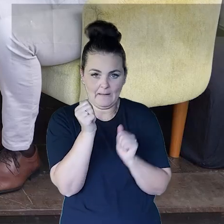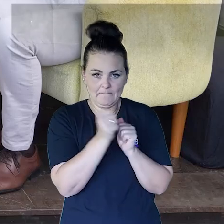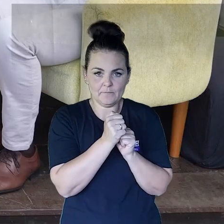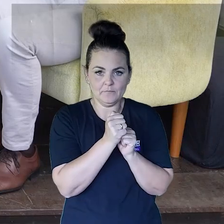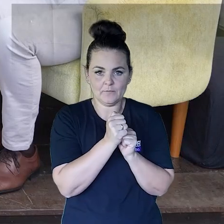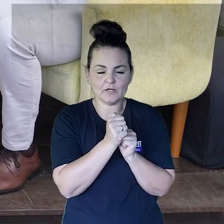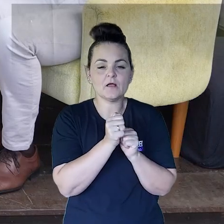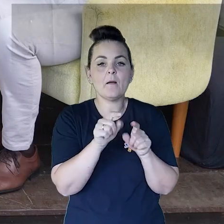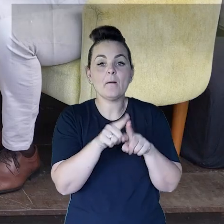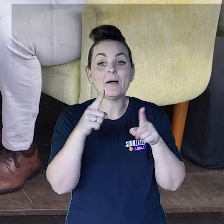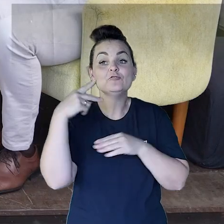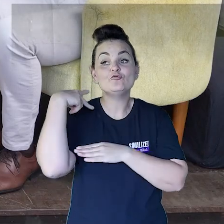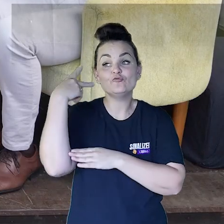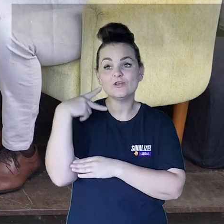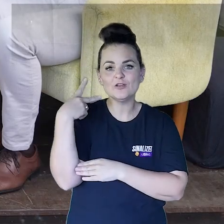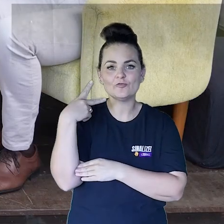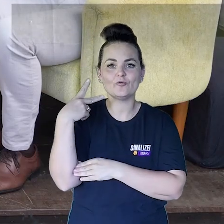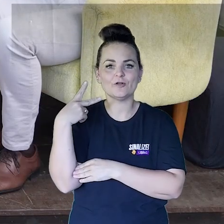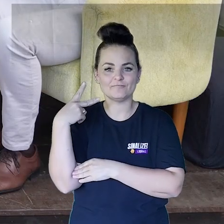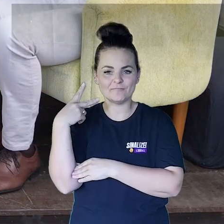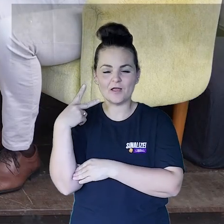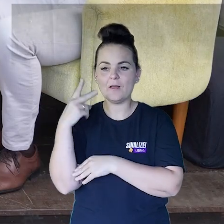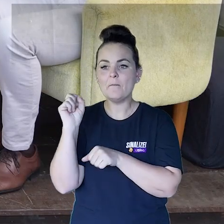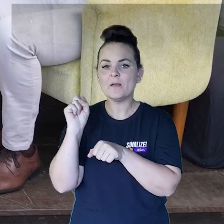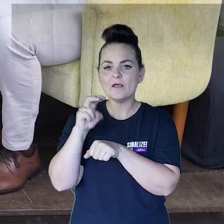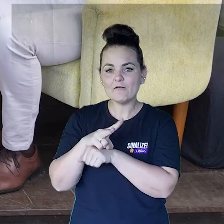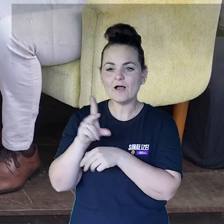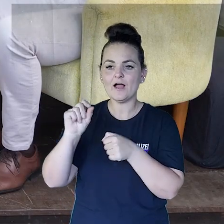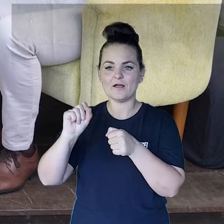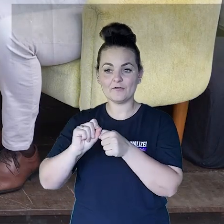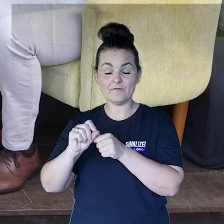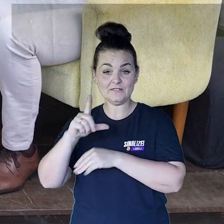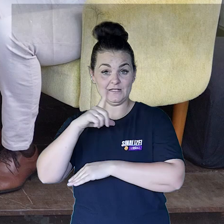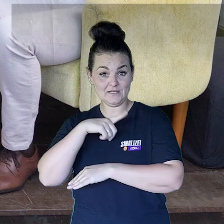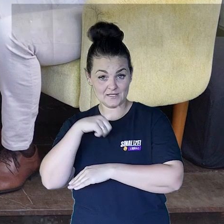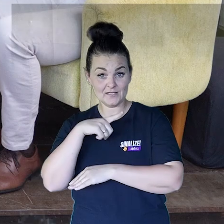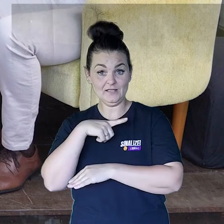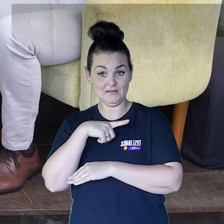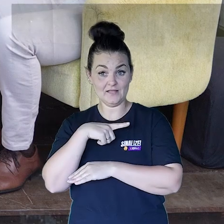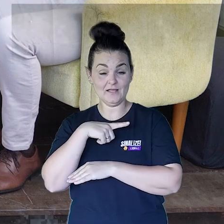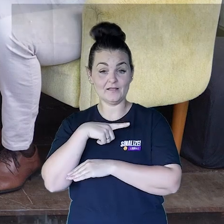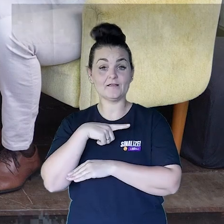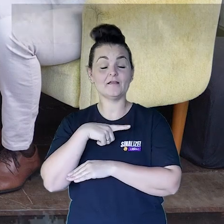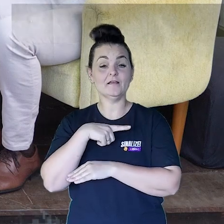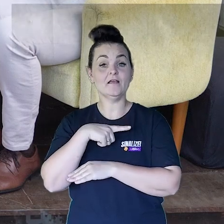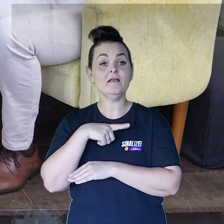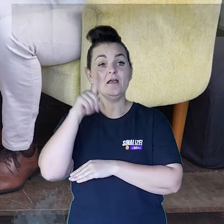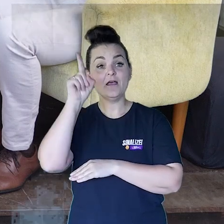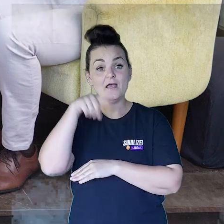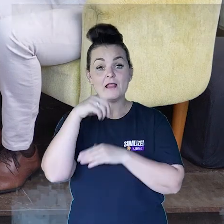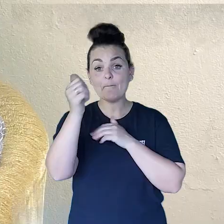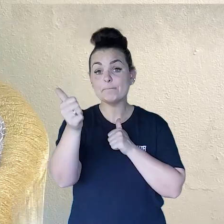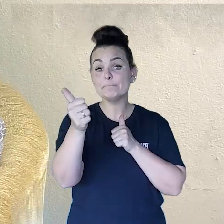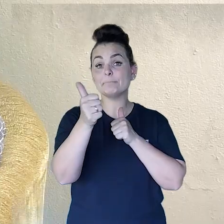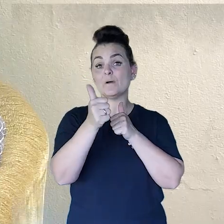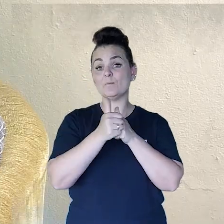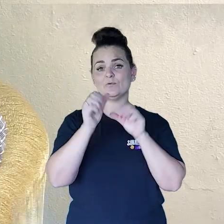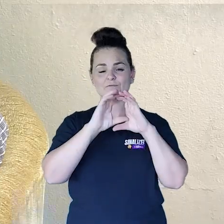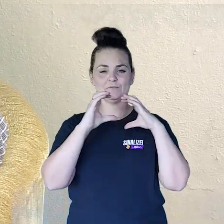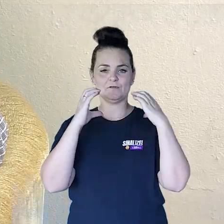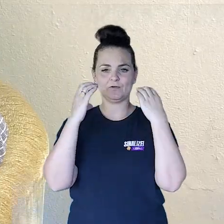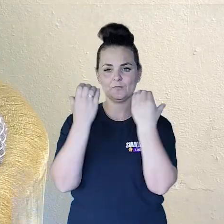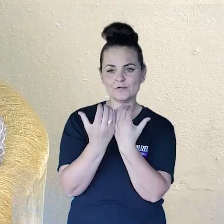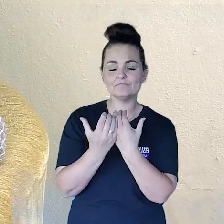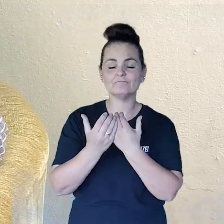mas o vereador, pelo cargo em si, ele, desde a campanha, ele se demonstra mais próximo da comunidade, então é o